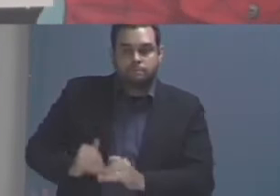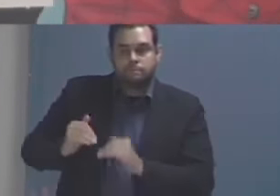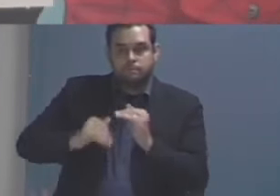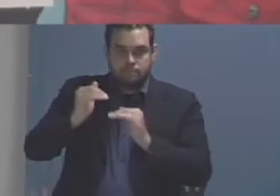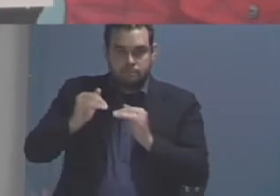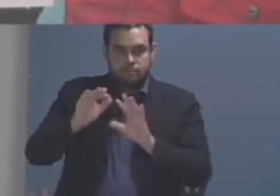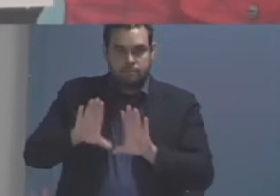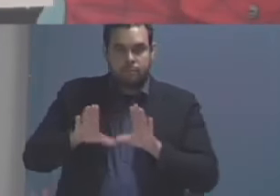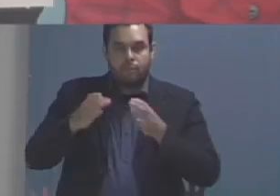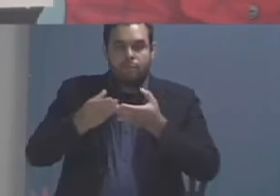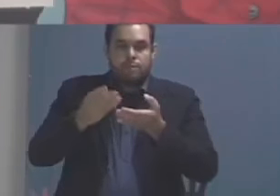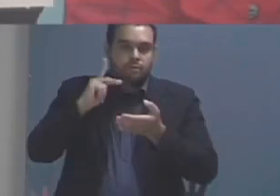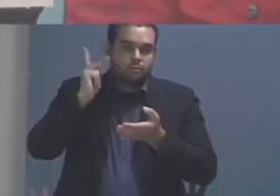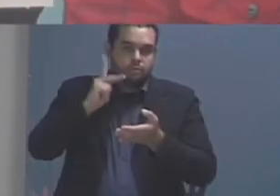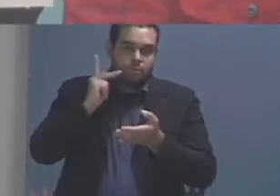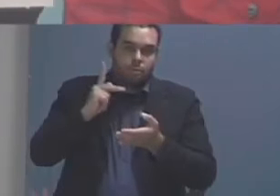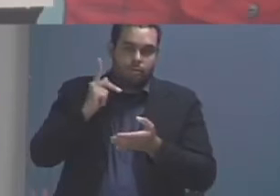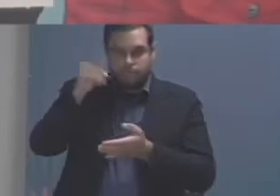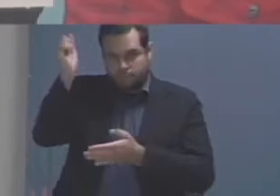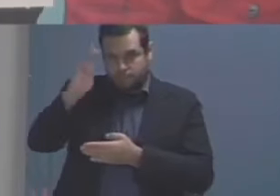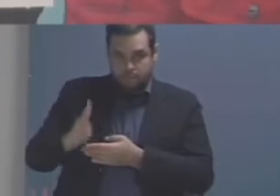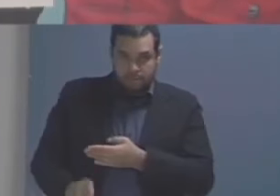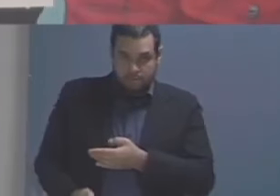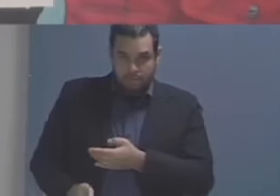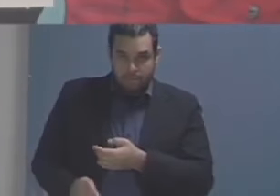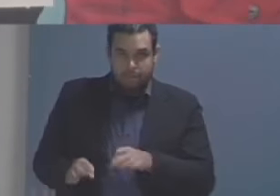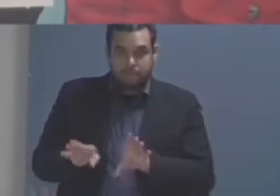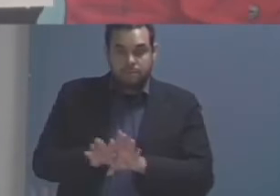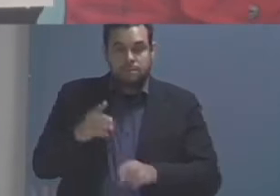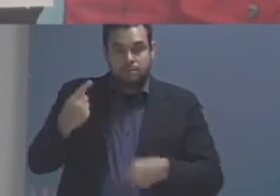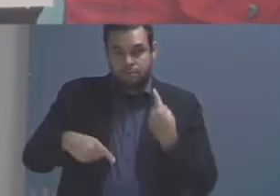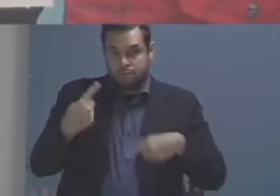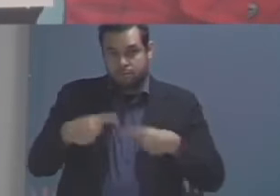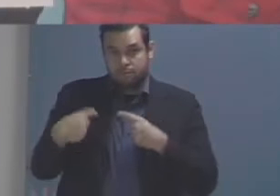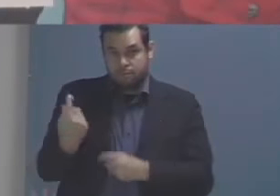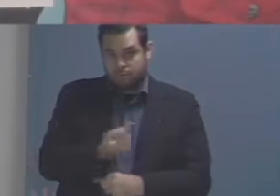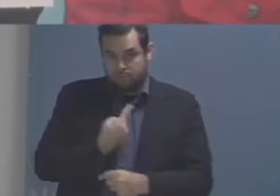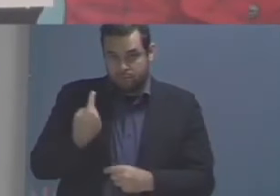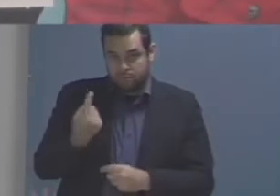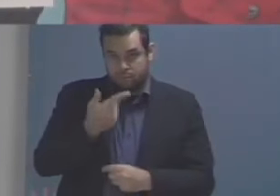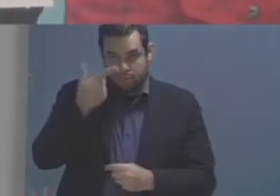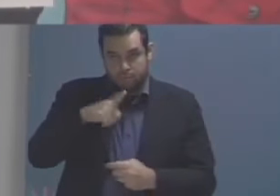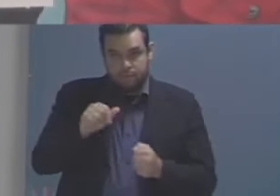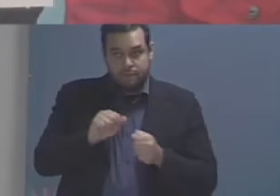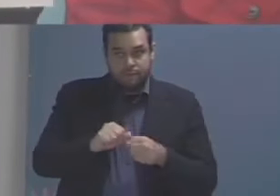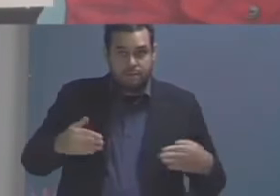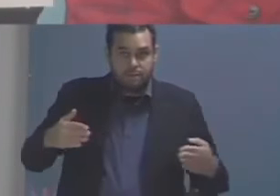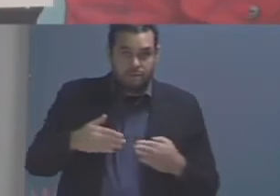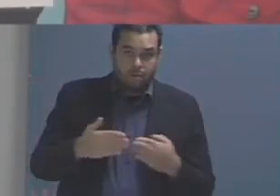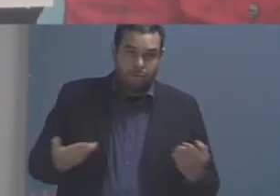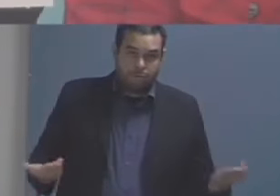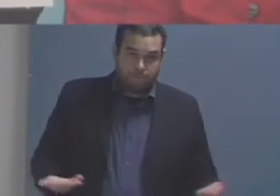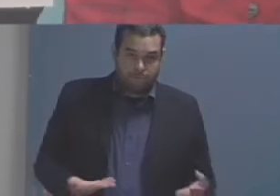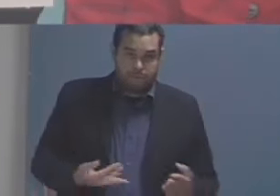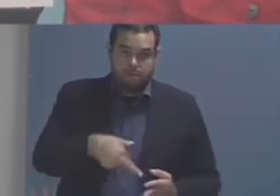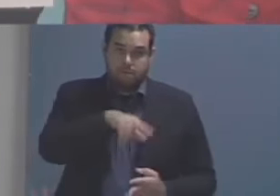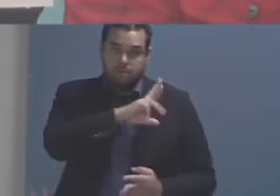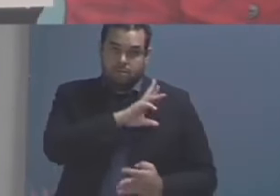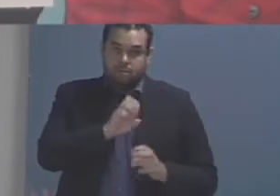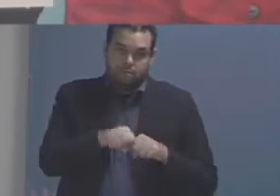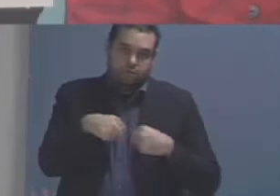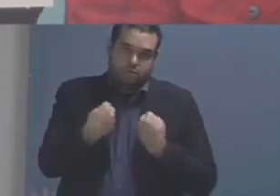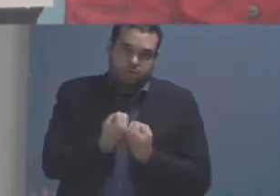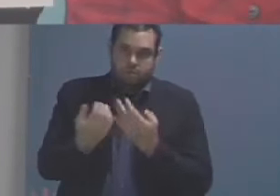das políticas públicas no Brasil e fruto de uma grande discussão que nós, do Cuidar, levamos há muito tempo, que é do compromisso social